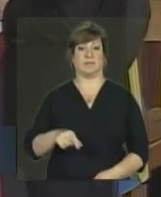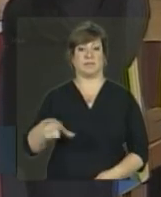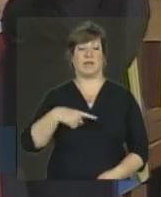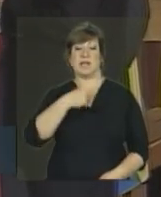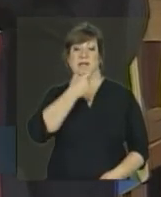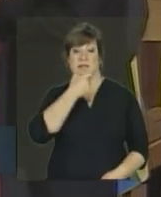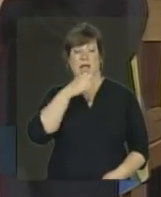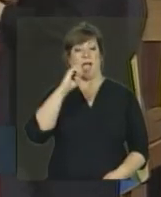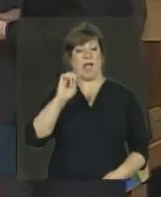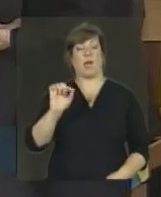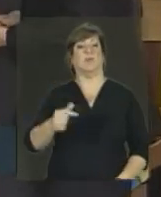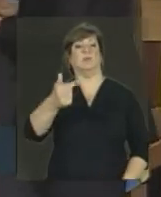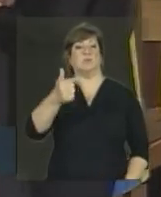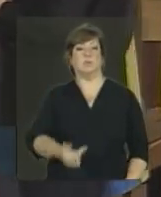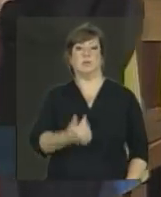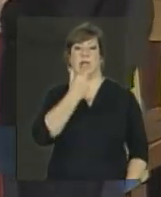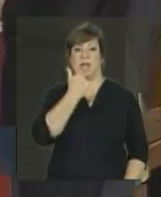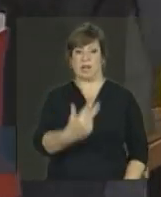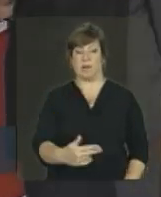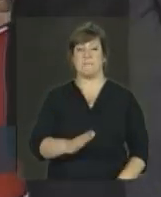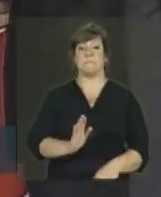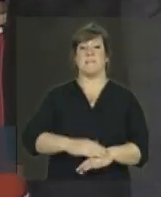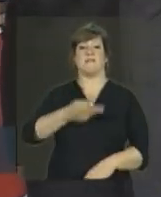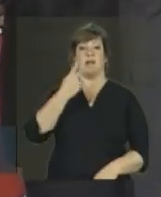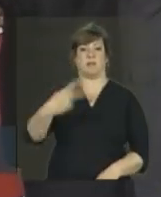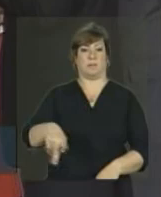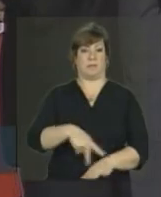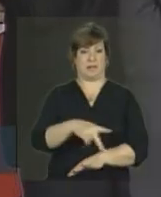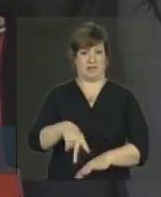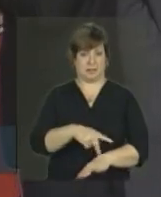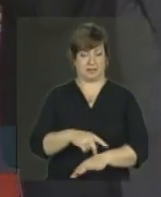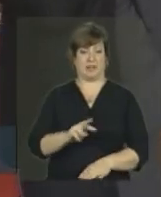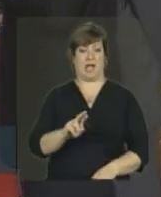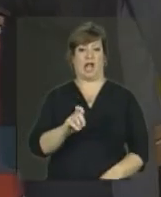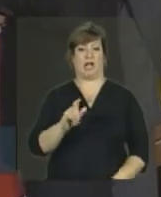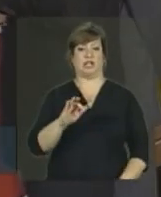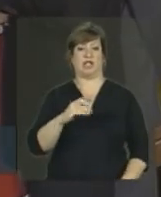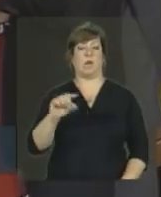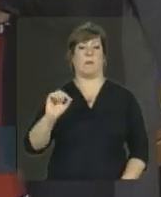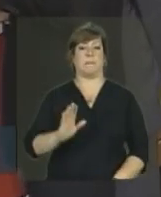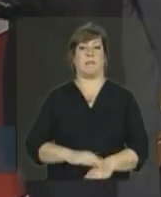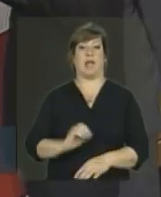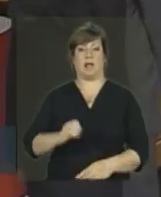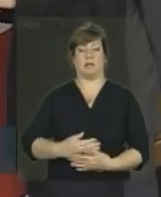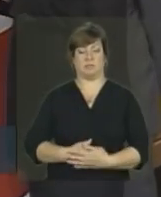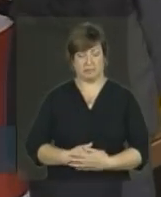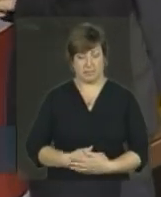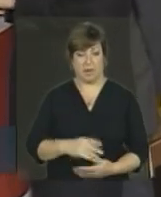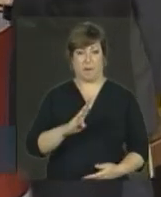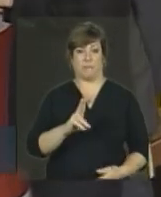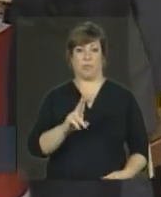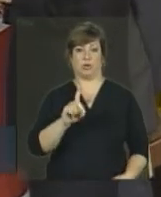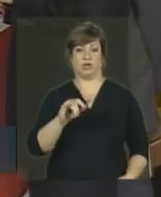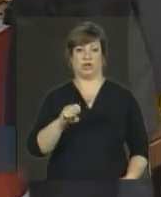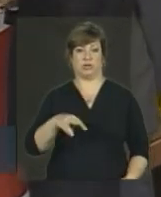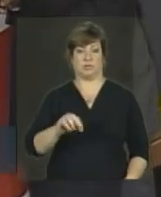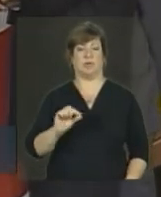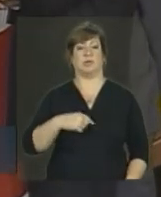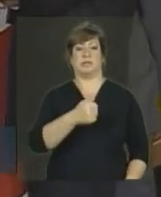O inglês é a segunda língua mais falada no país. A religião mais praticada é o budismo, com